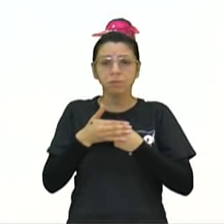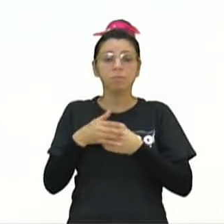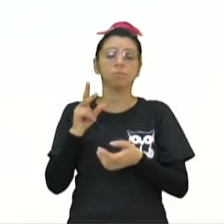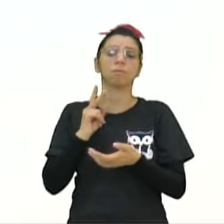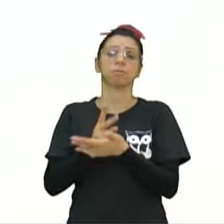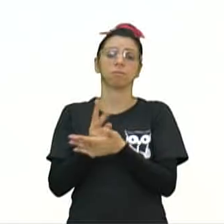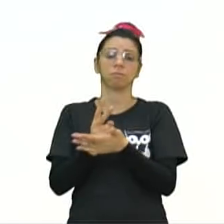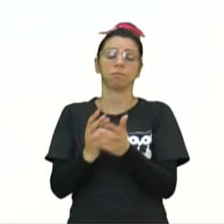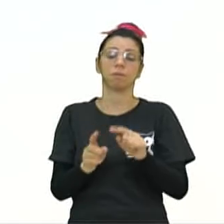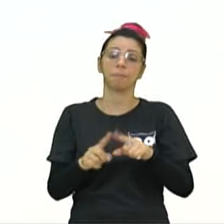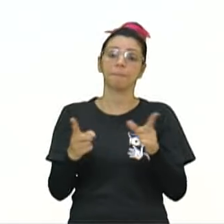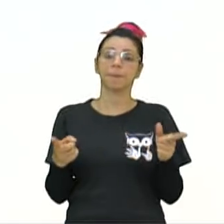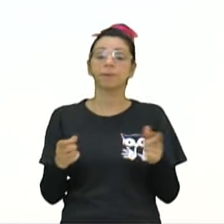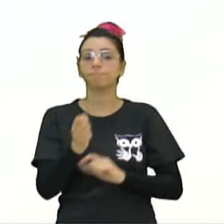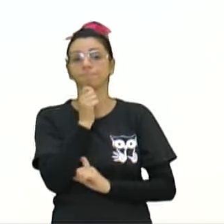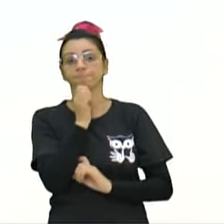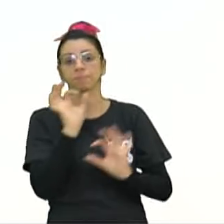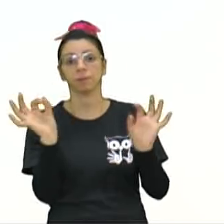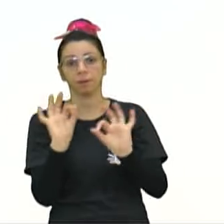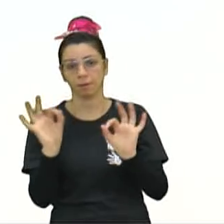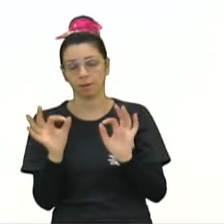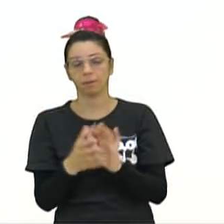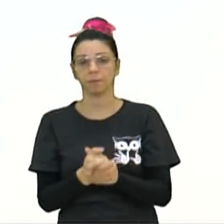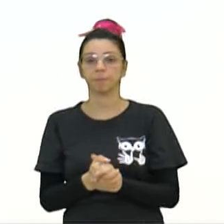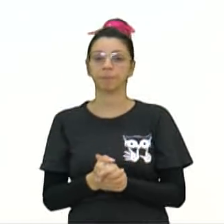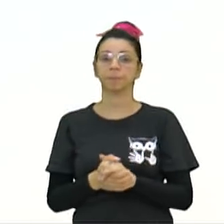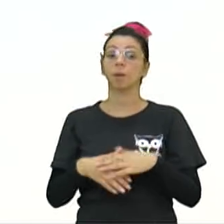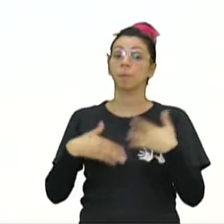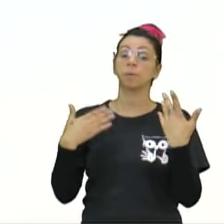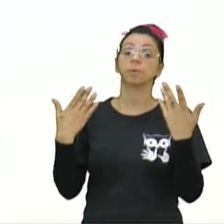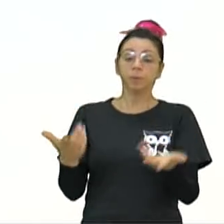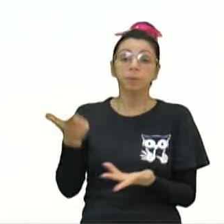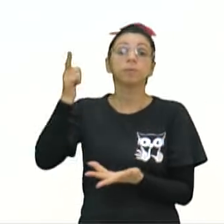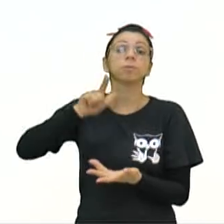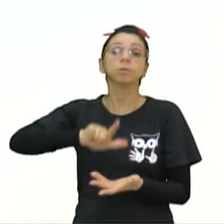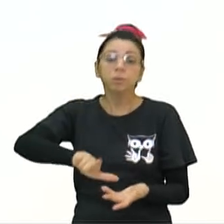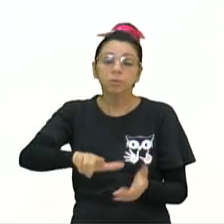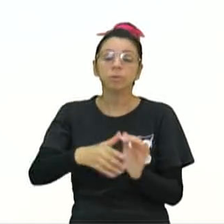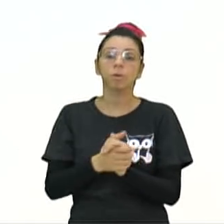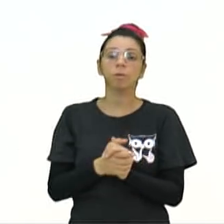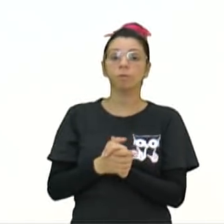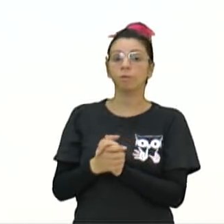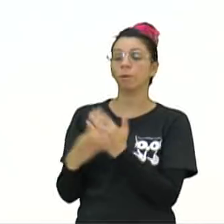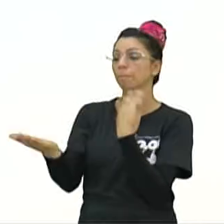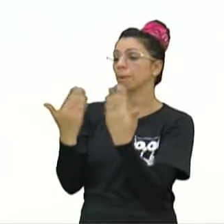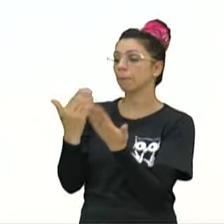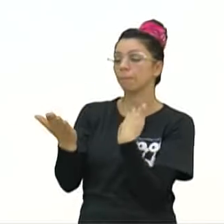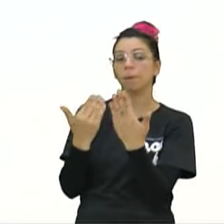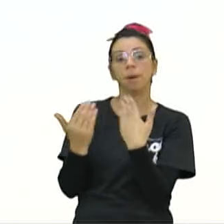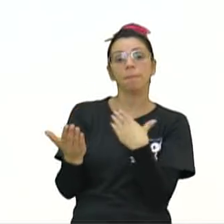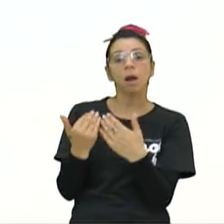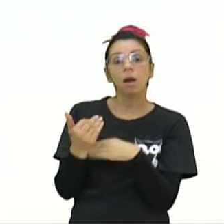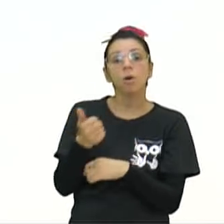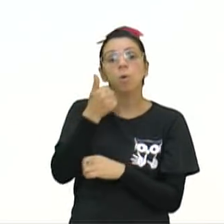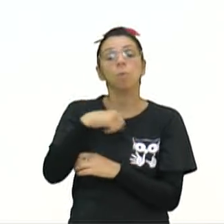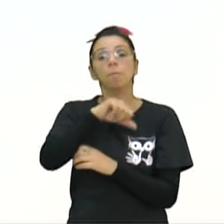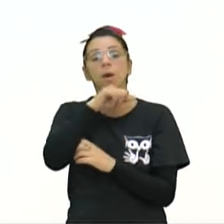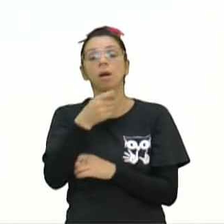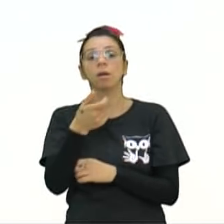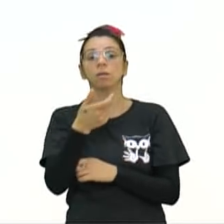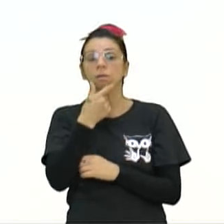adiantaria nada se fizesse isso. Contei novamente para os meus pais e dessa vez eles foram ao